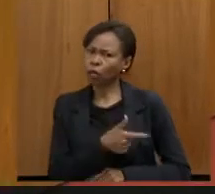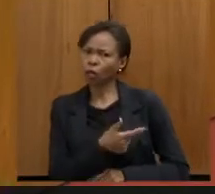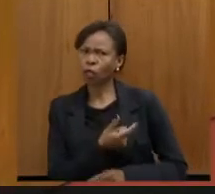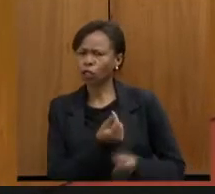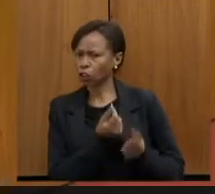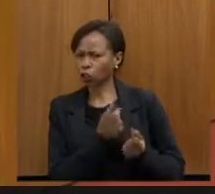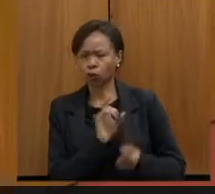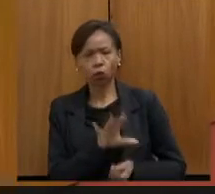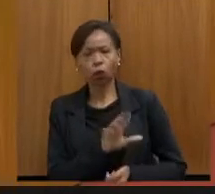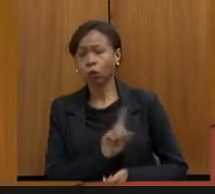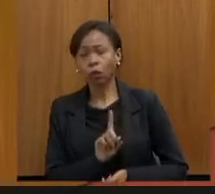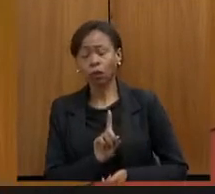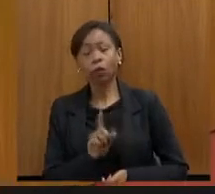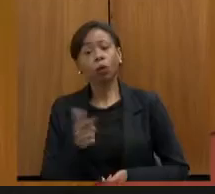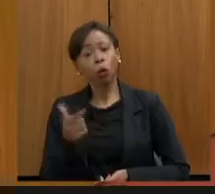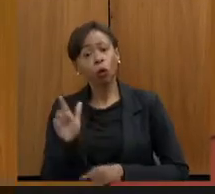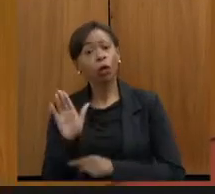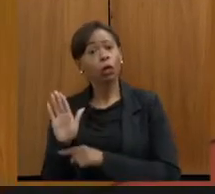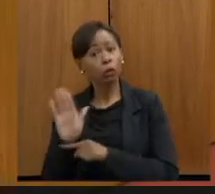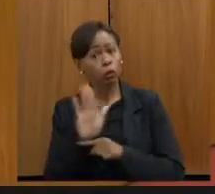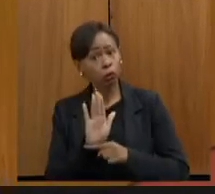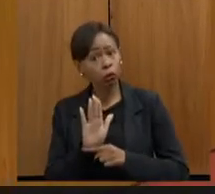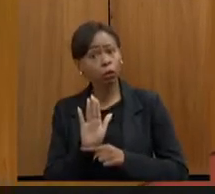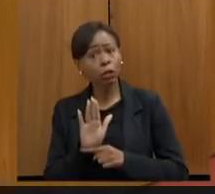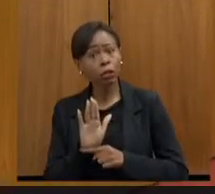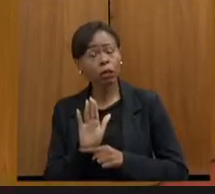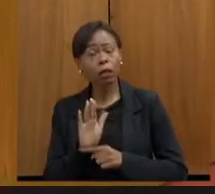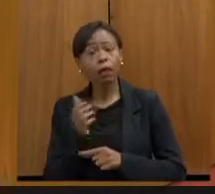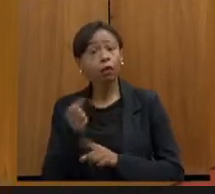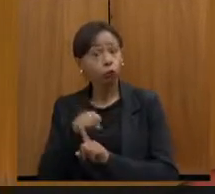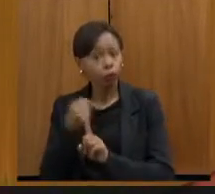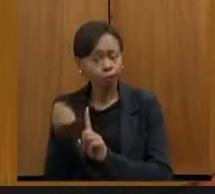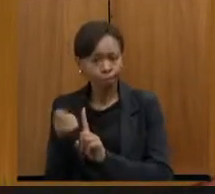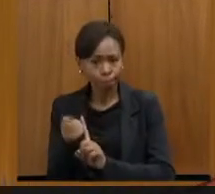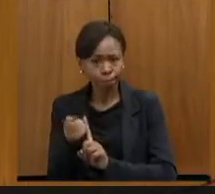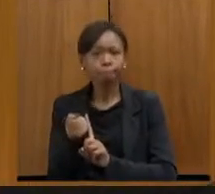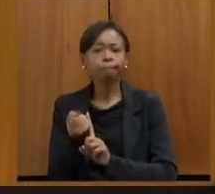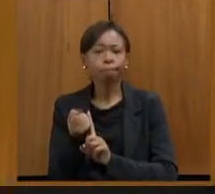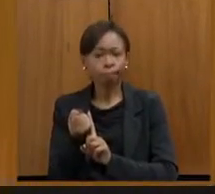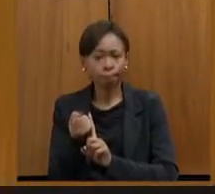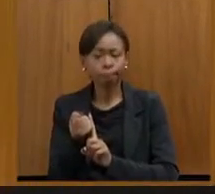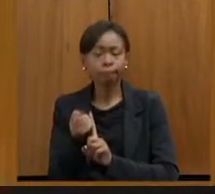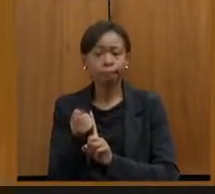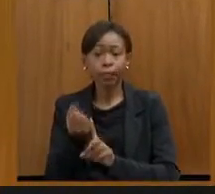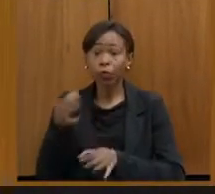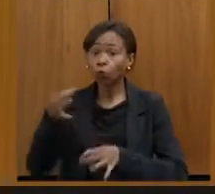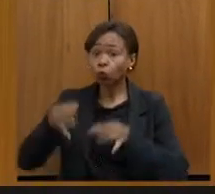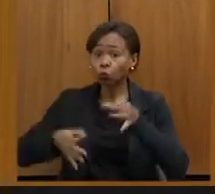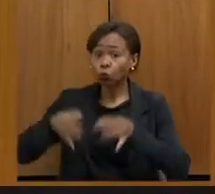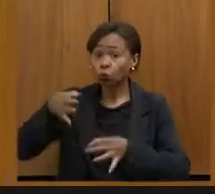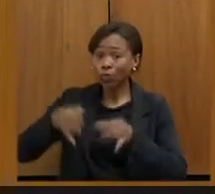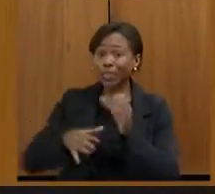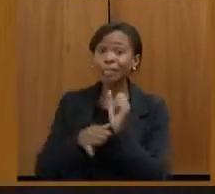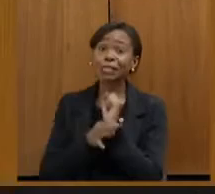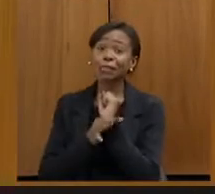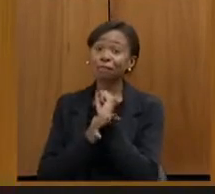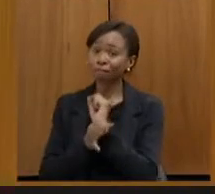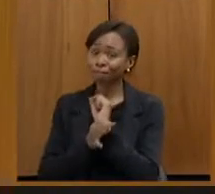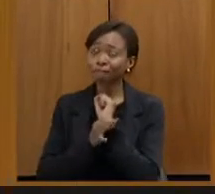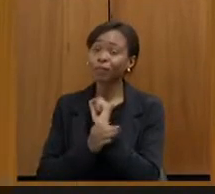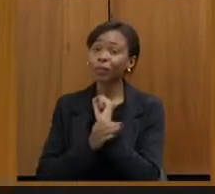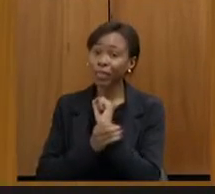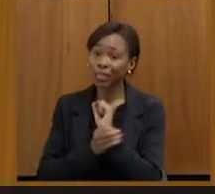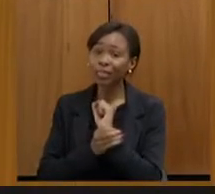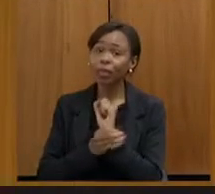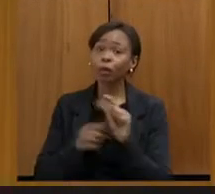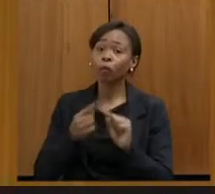A gente vê muito benefício social. A segurança jurídica que a regularização da posse